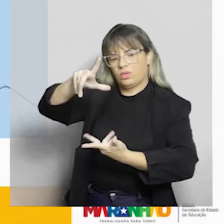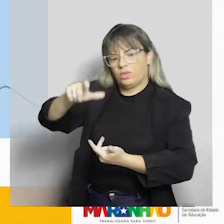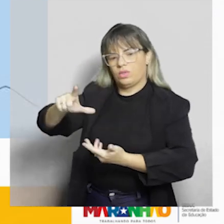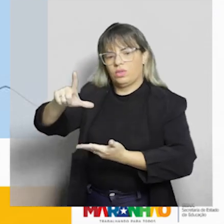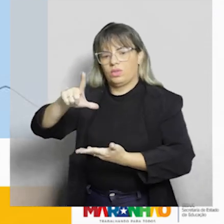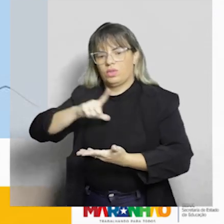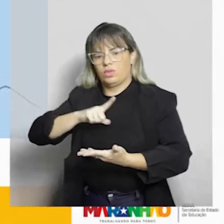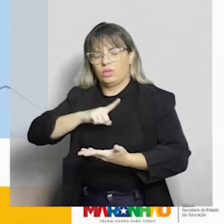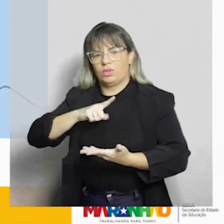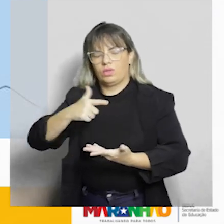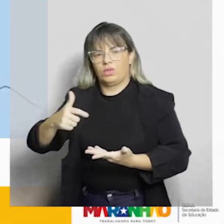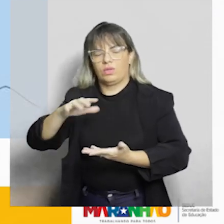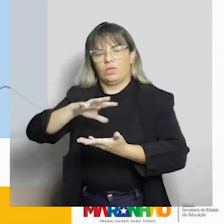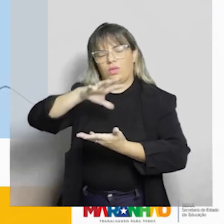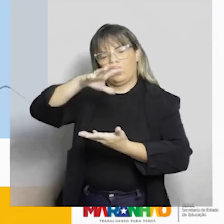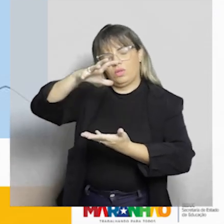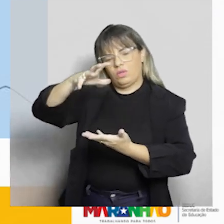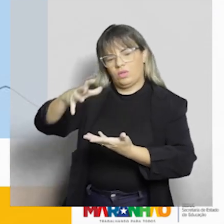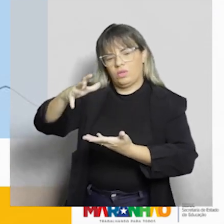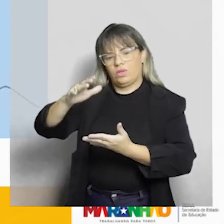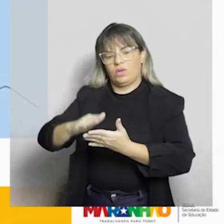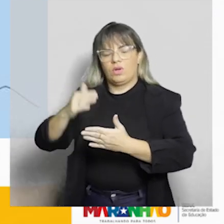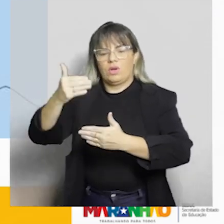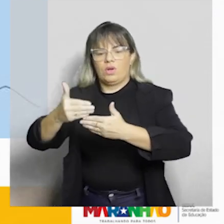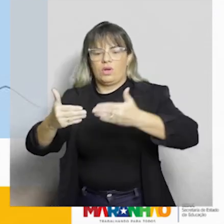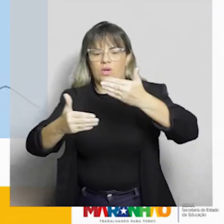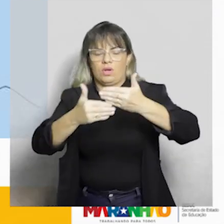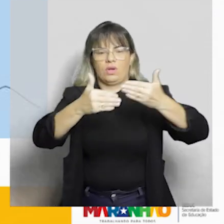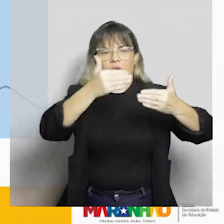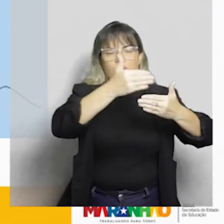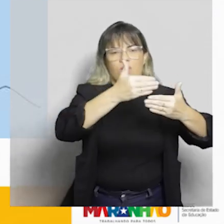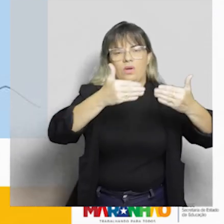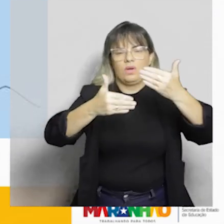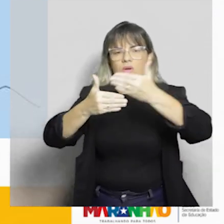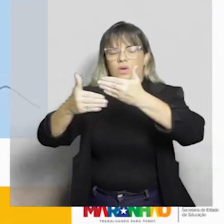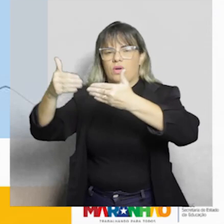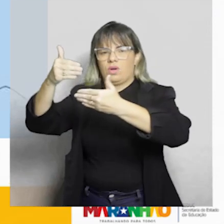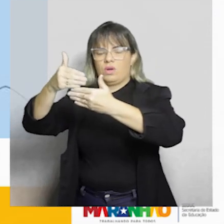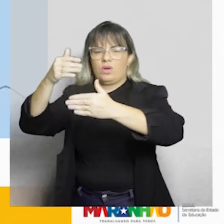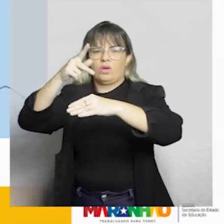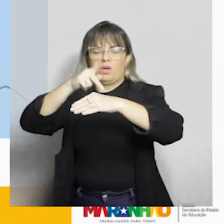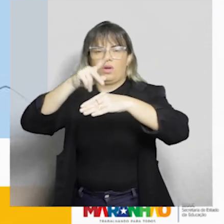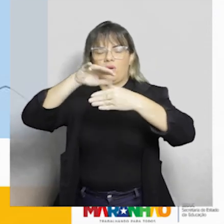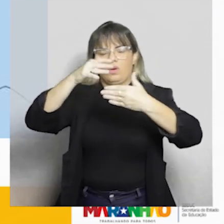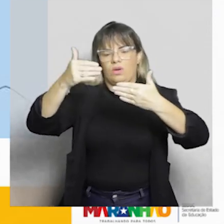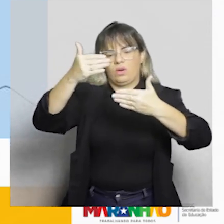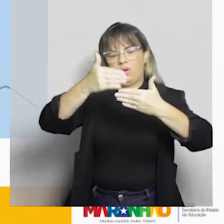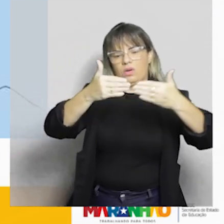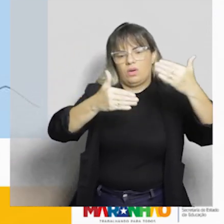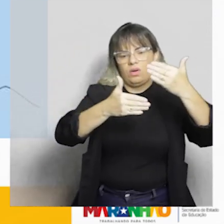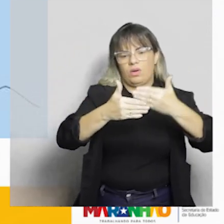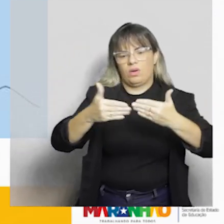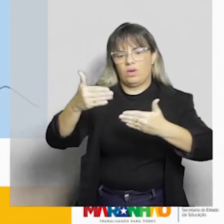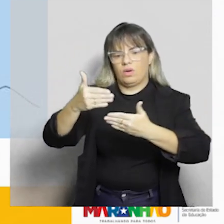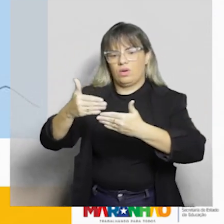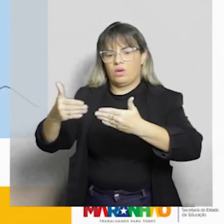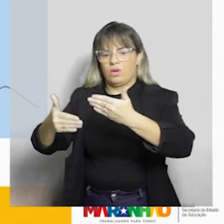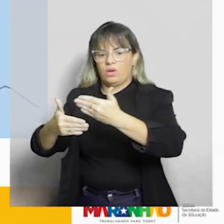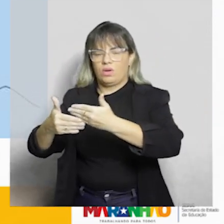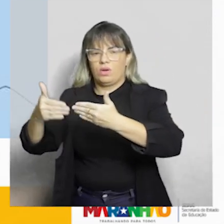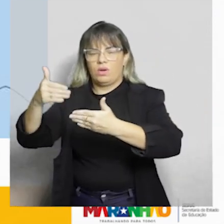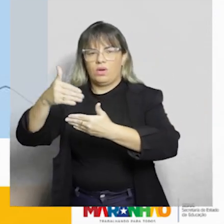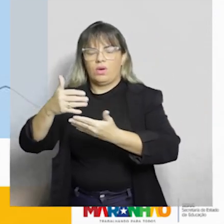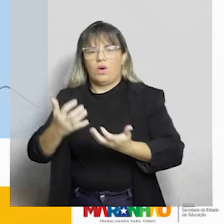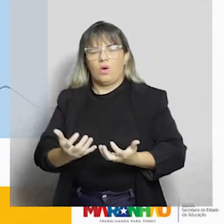composto, né, em sua crosta terrestre, de placas tectônicas, que são grandes blocos rochosos, tá, que estão sobre o magma em